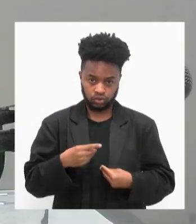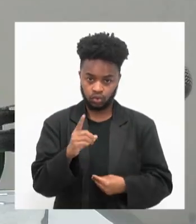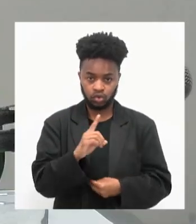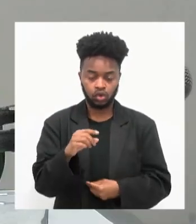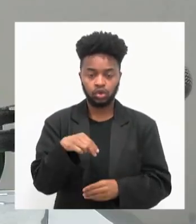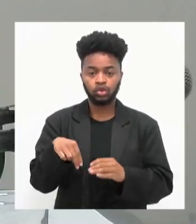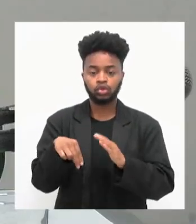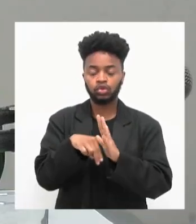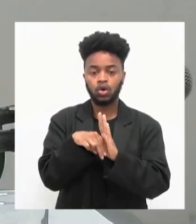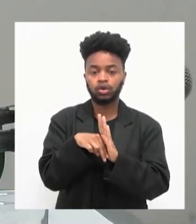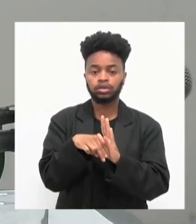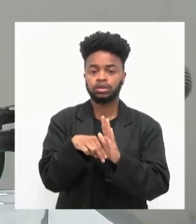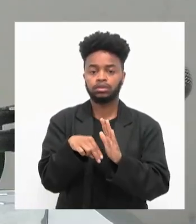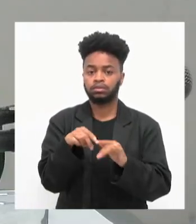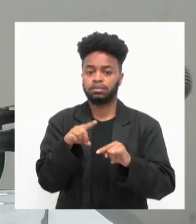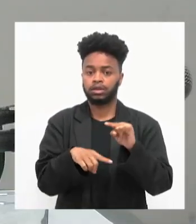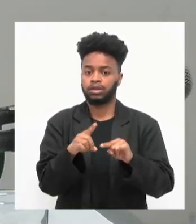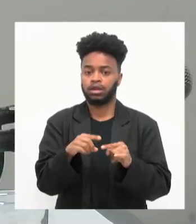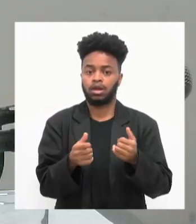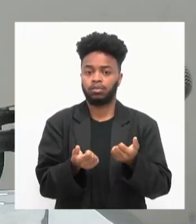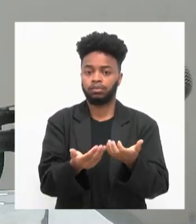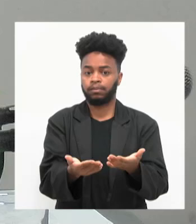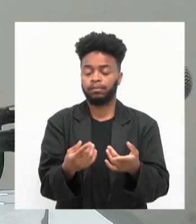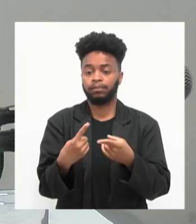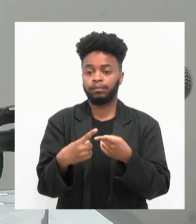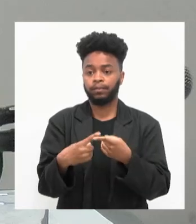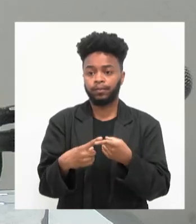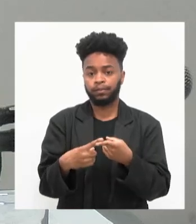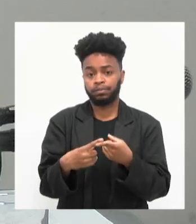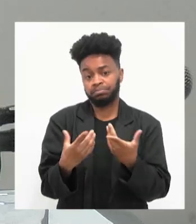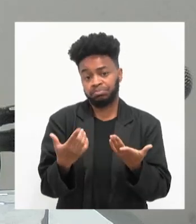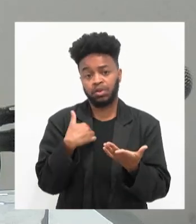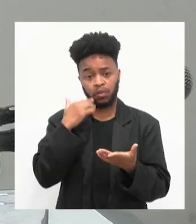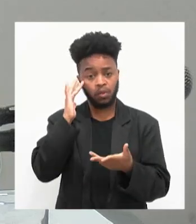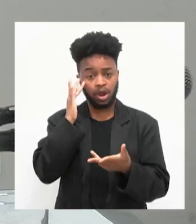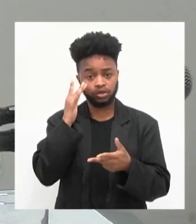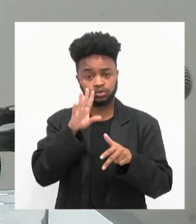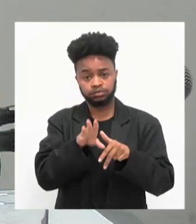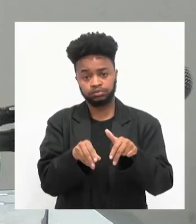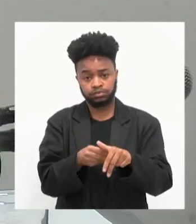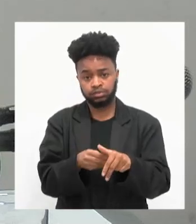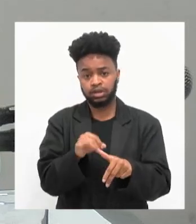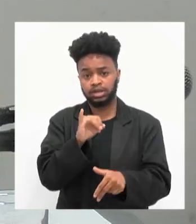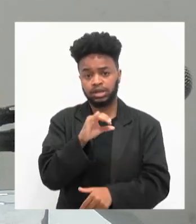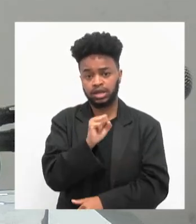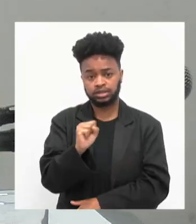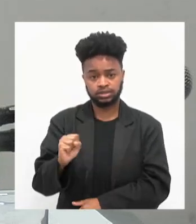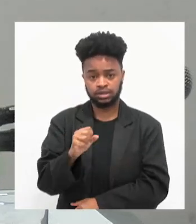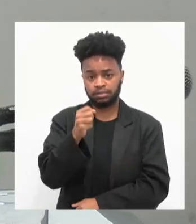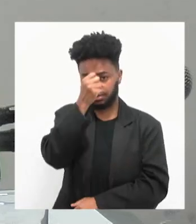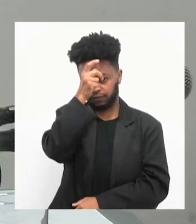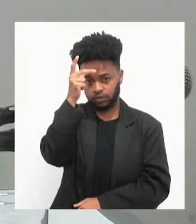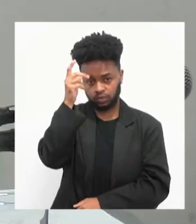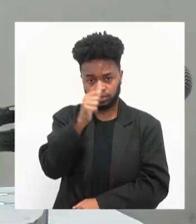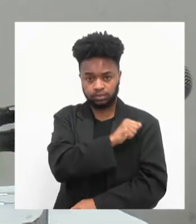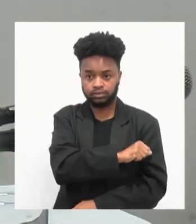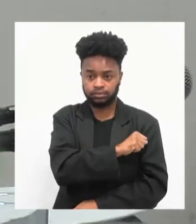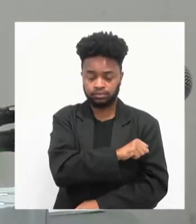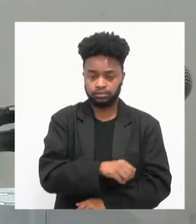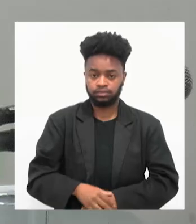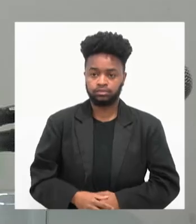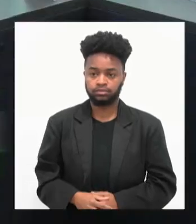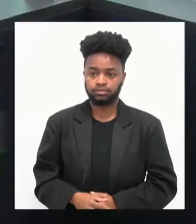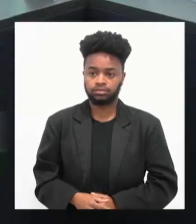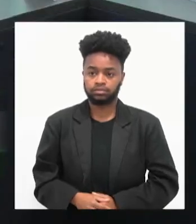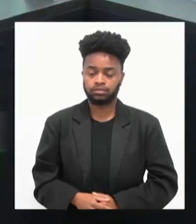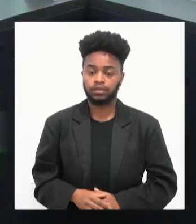do serviço prestado, porque não tem... No mínimo, tem uma sonegação aí de serviço de ISS para a Prefeitura do Rio de Janeiro, no mínimo. E eu acho que nós devemos caminhar